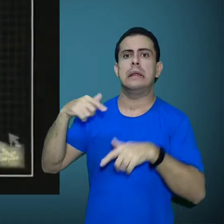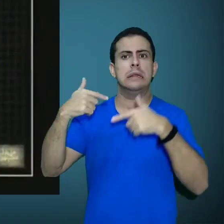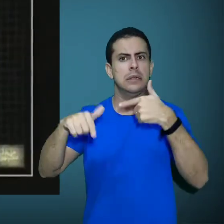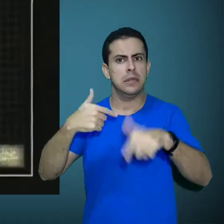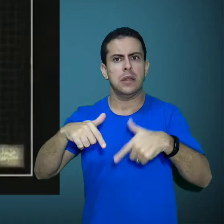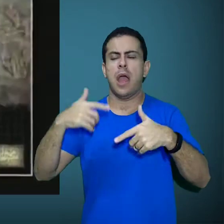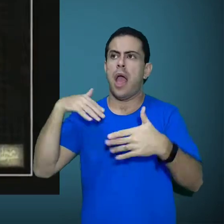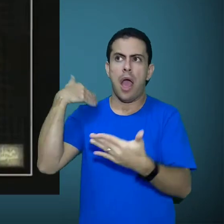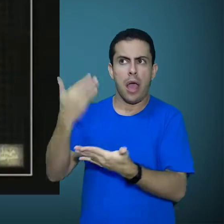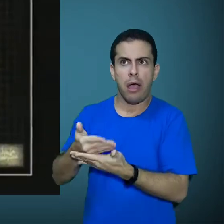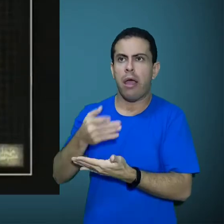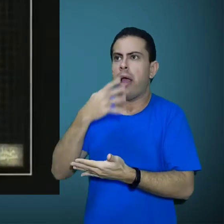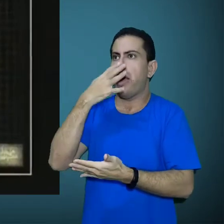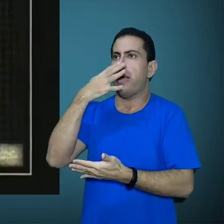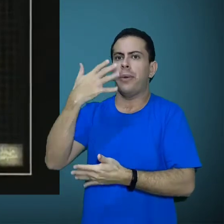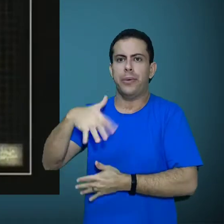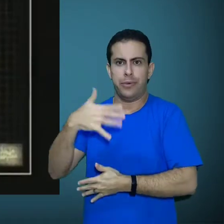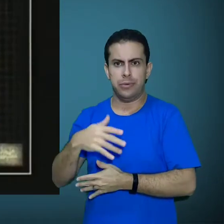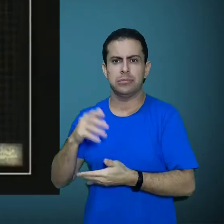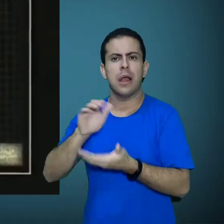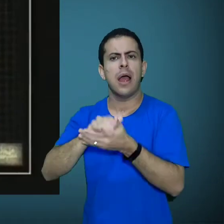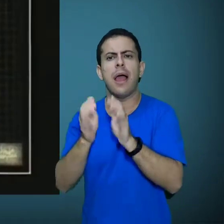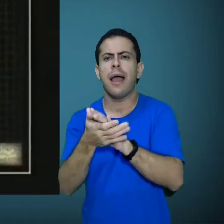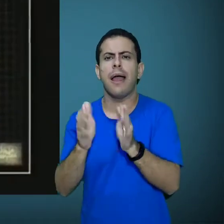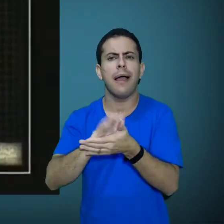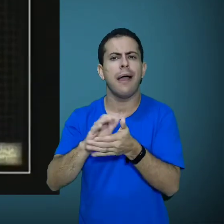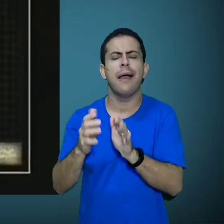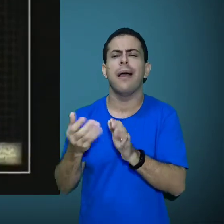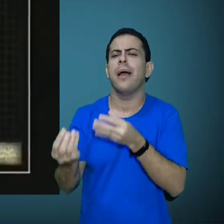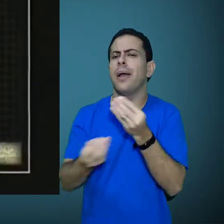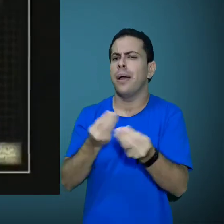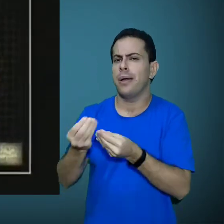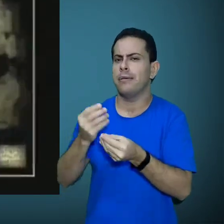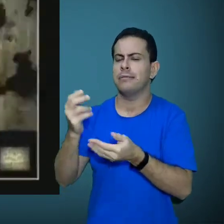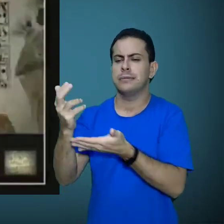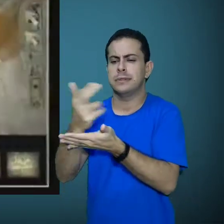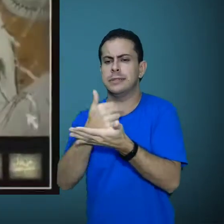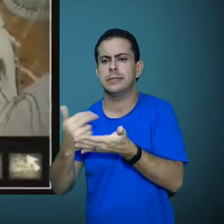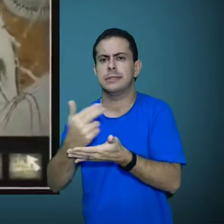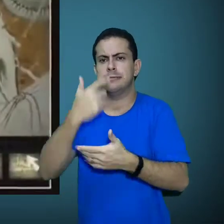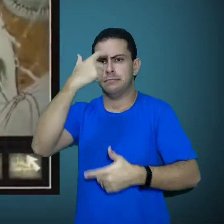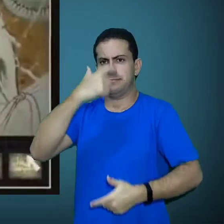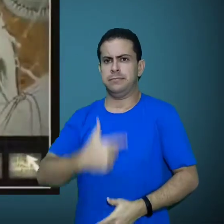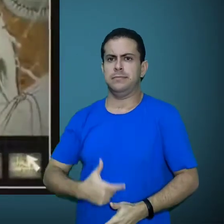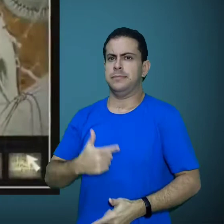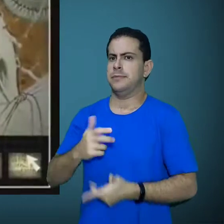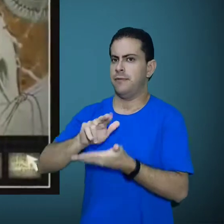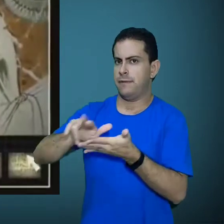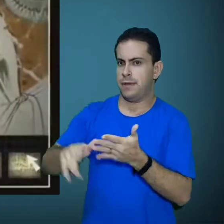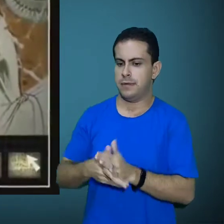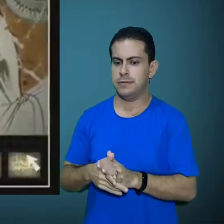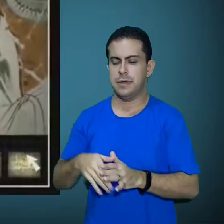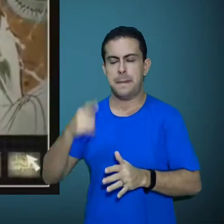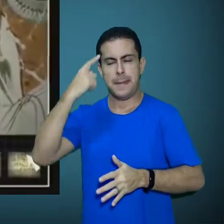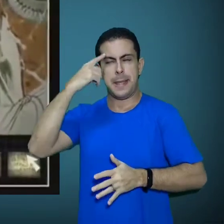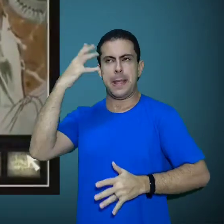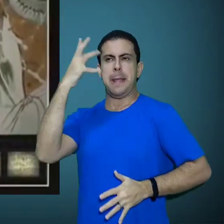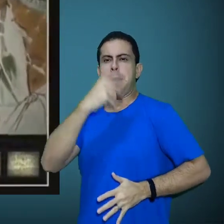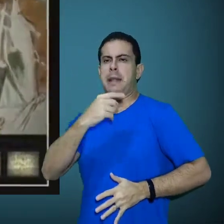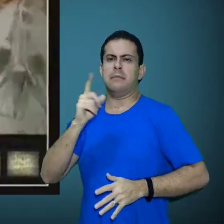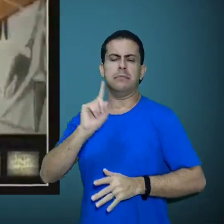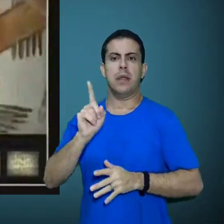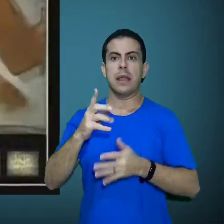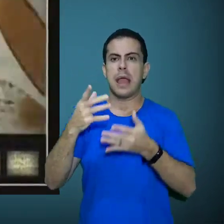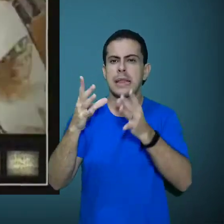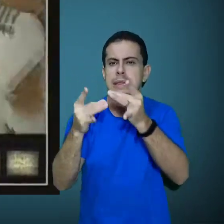trabalhos que são estimados até hoje. Esses artistas possuíam um modo particular de representar a vida. Não era a beleza